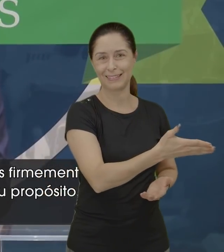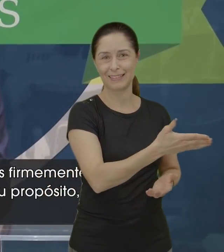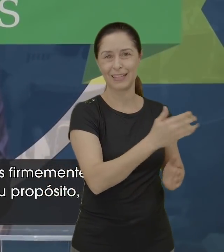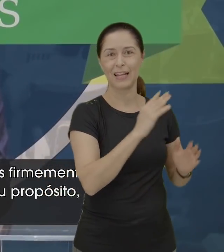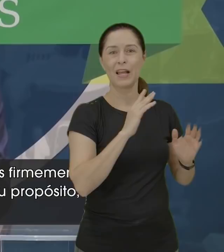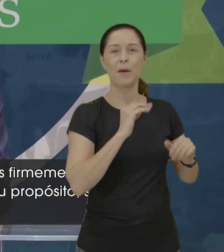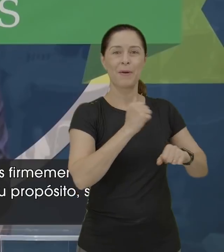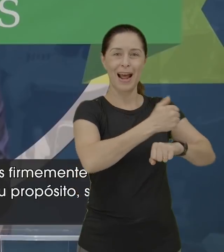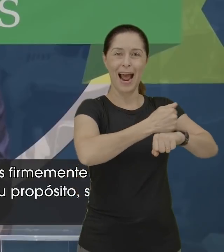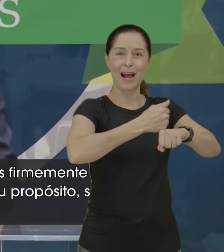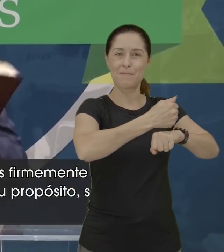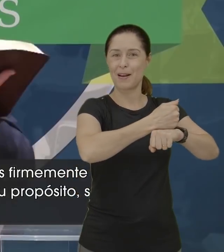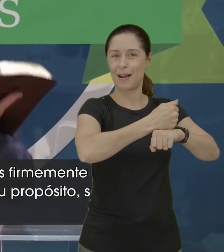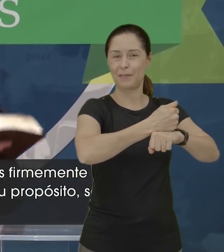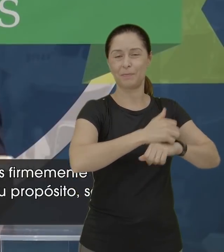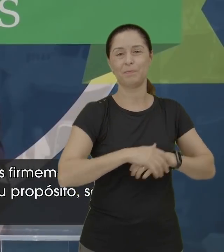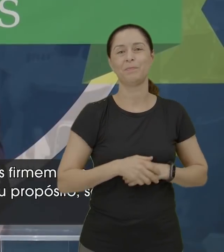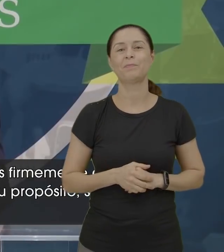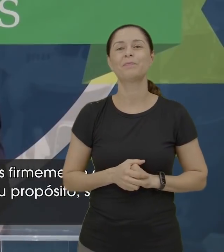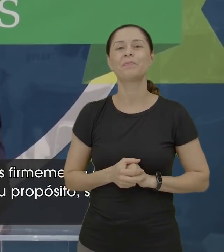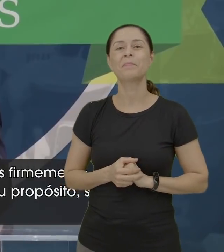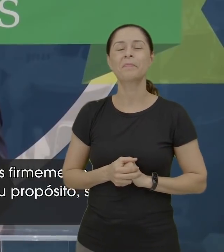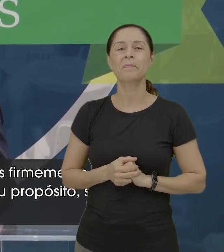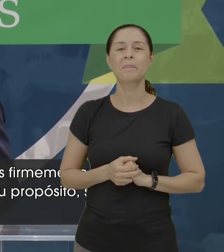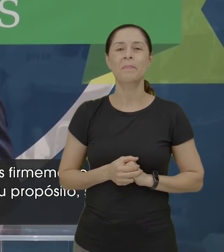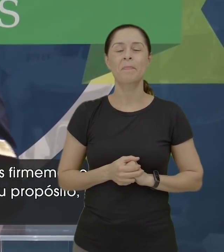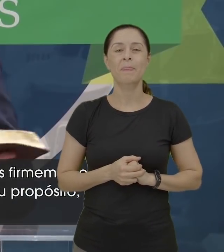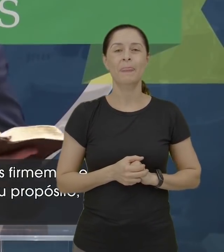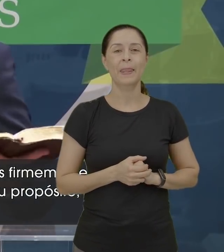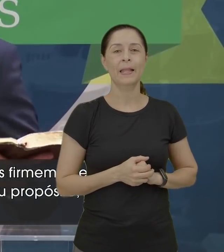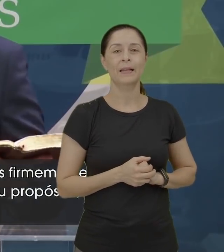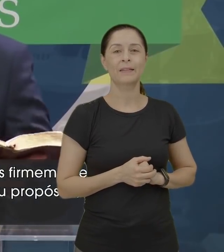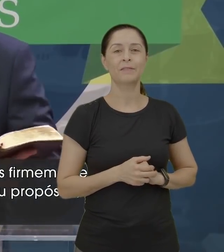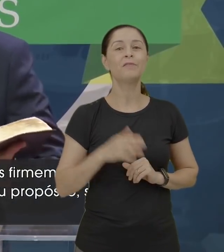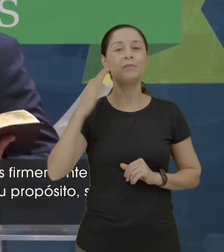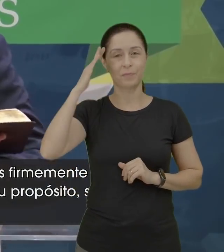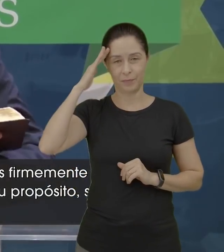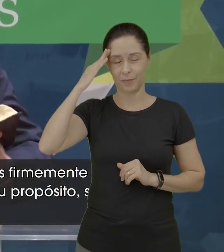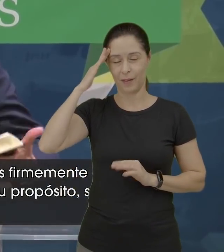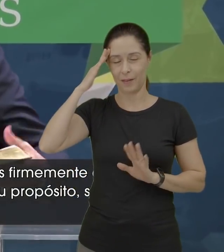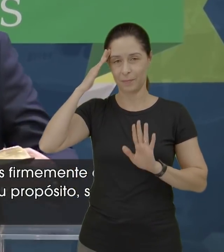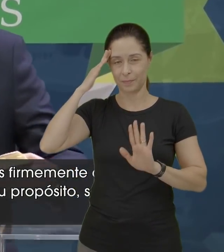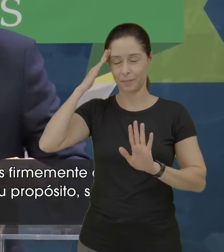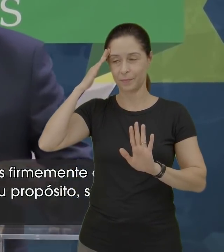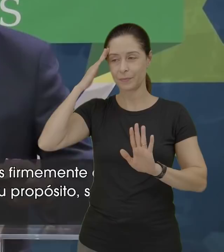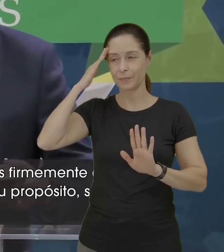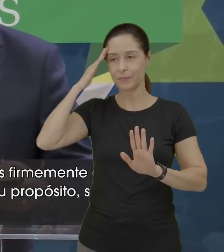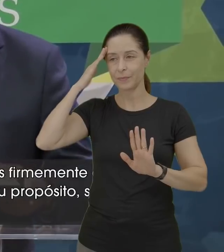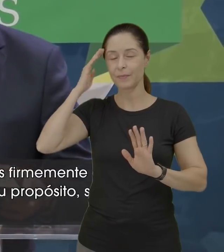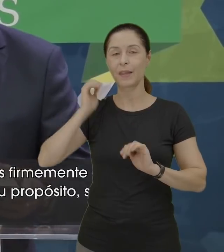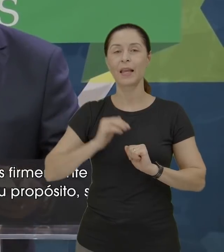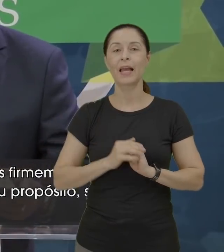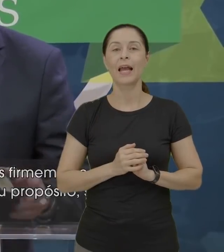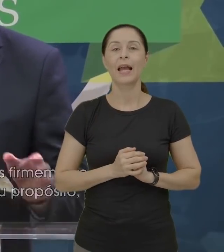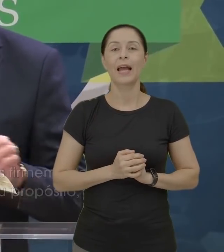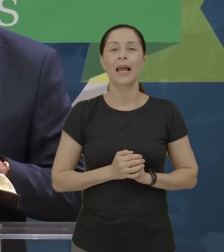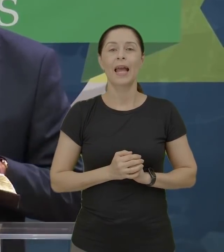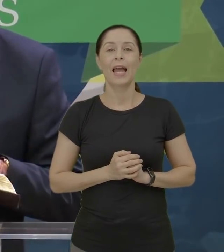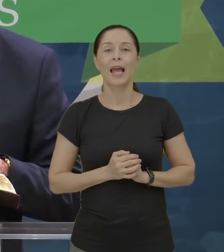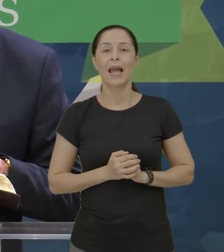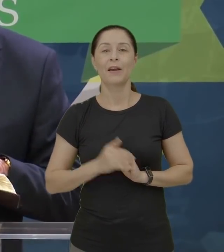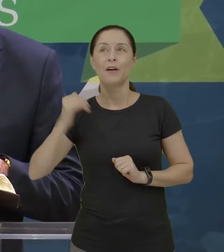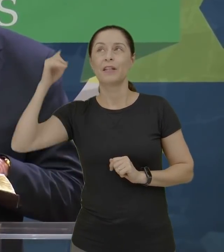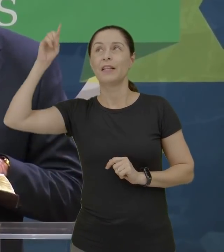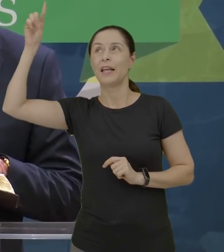se interpôs com juramento. Agora vamos entender essa questão, que essa palavra foi dada para Abraão,